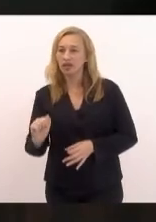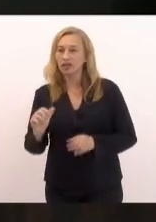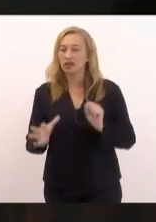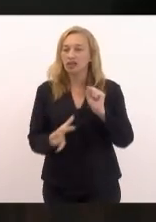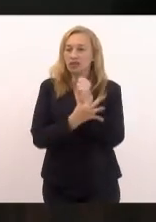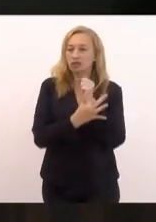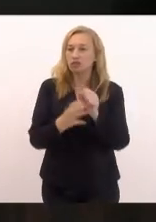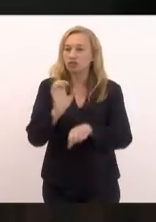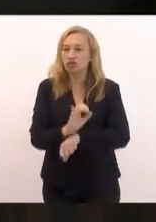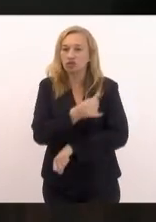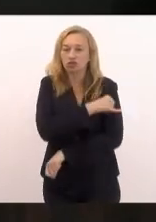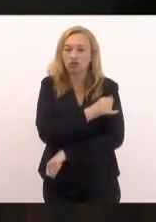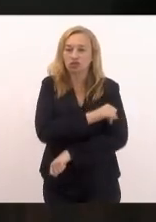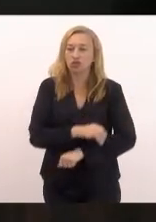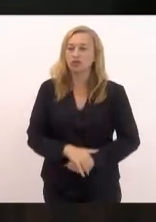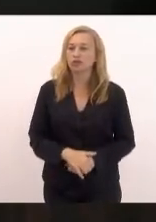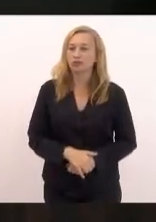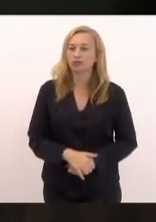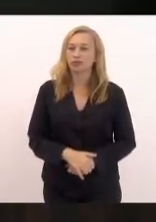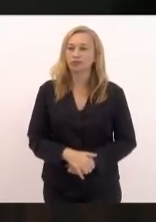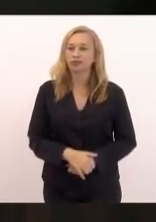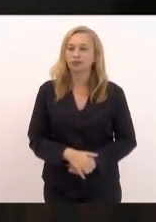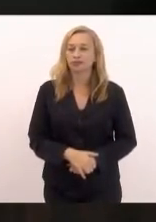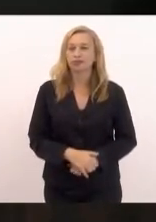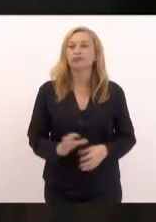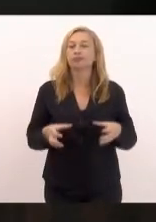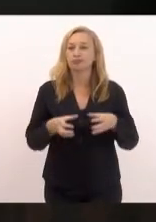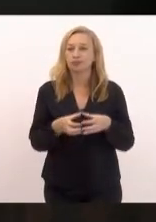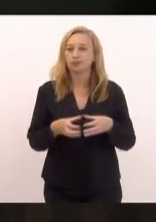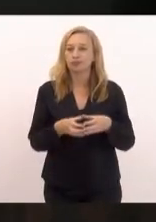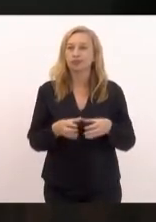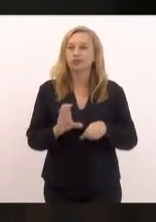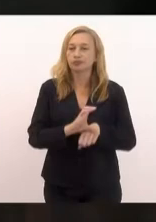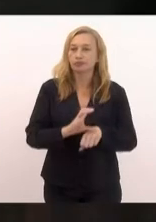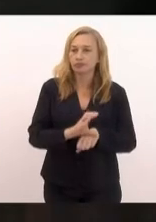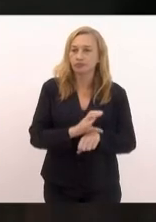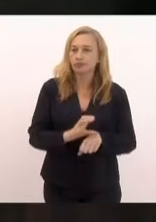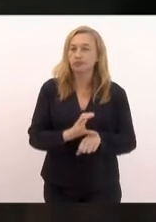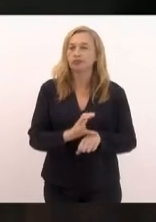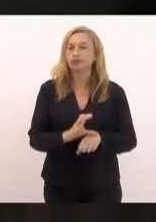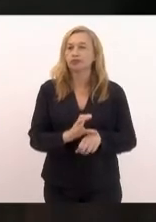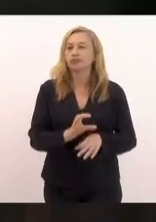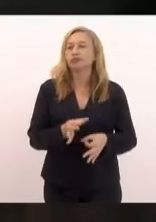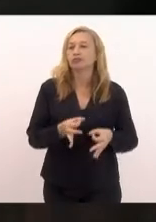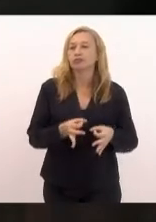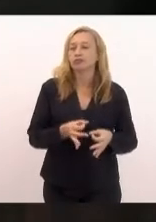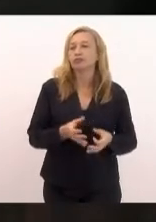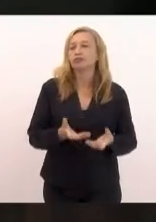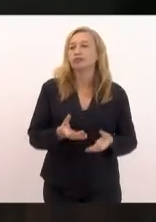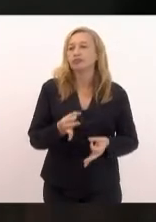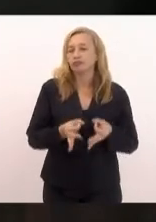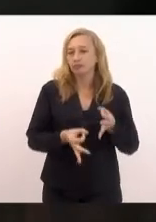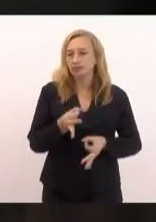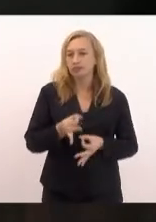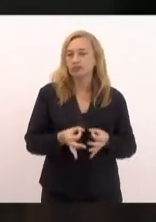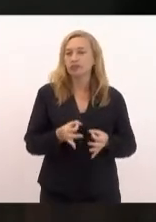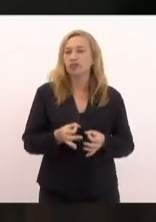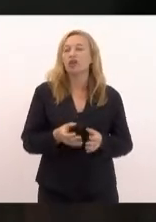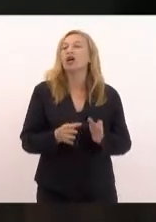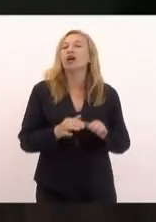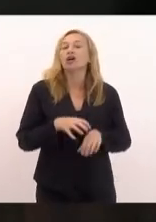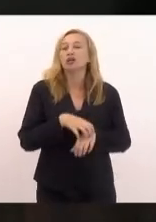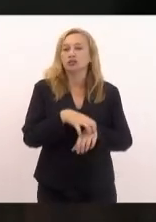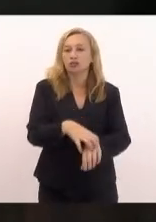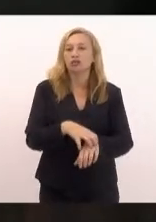forma que menciona. Pendendo de pareceres das comissões de Constituição e Justiça, Segurança Pública, Assuntos de Polícia, de Transporte, de Assuntos